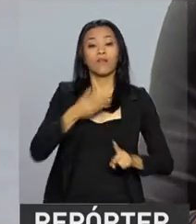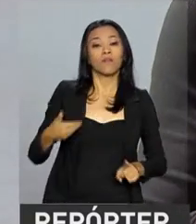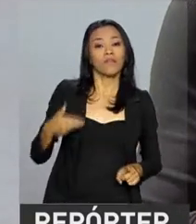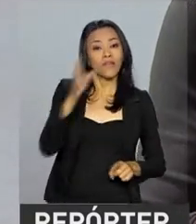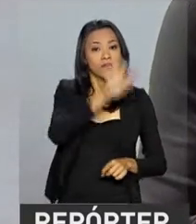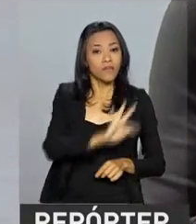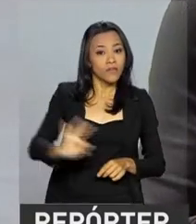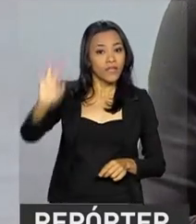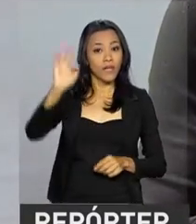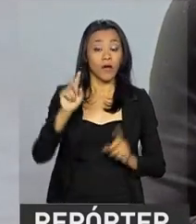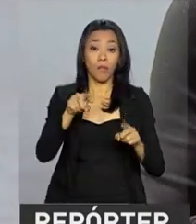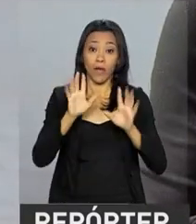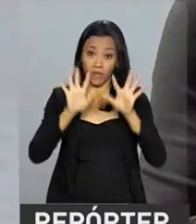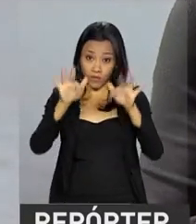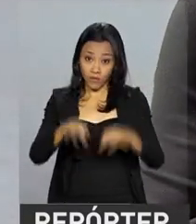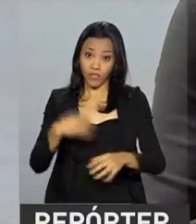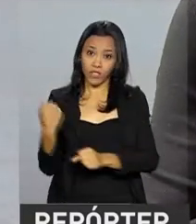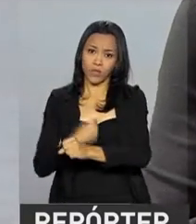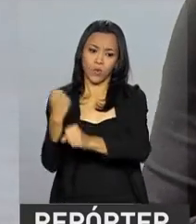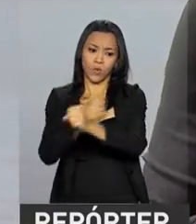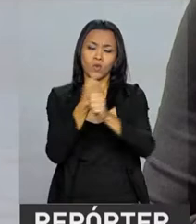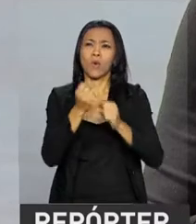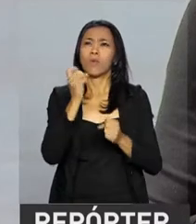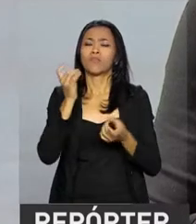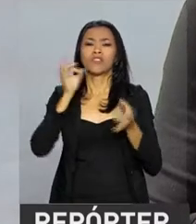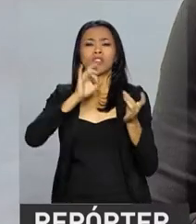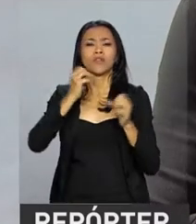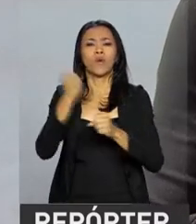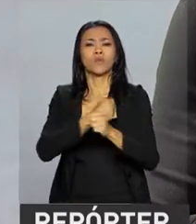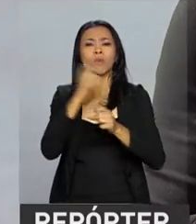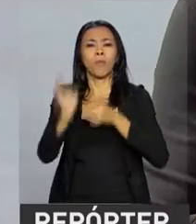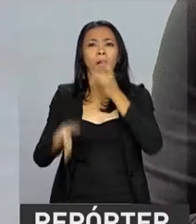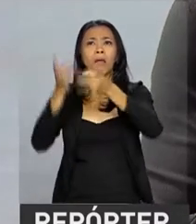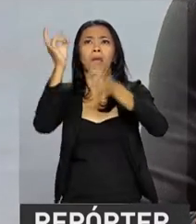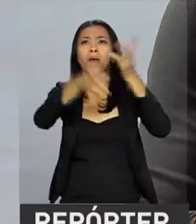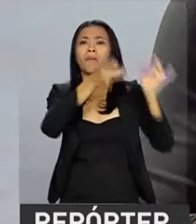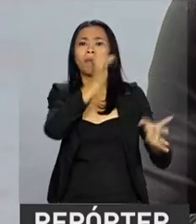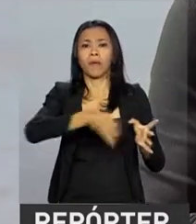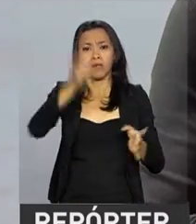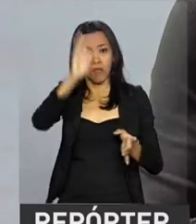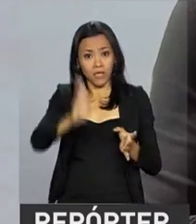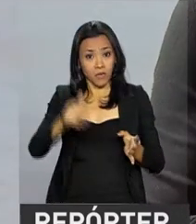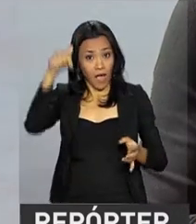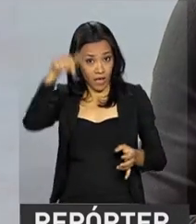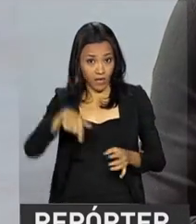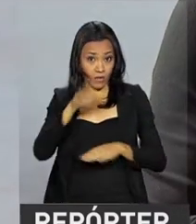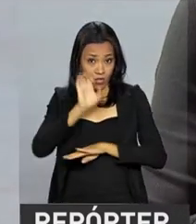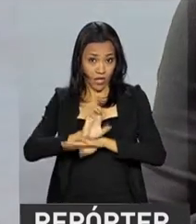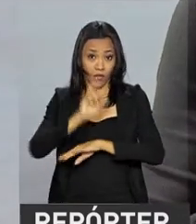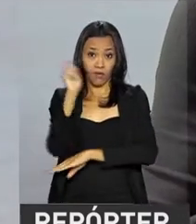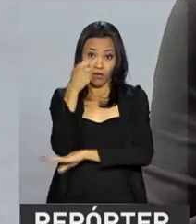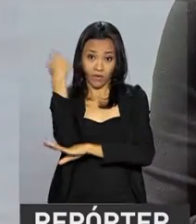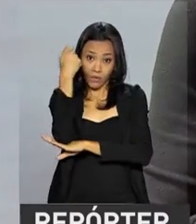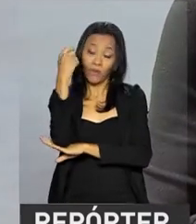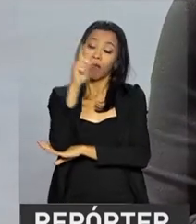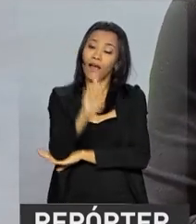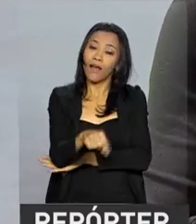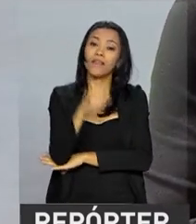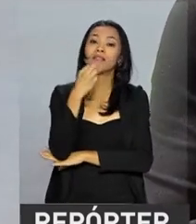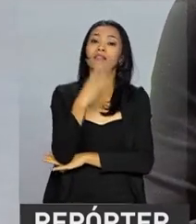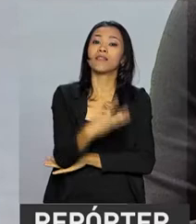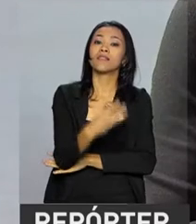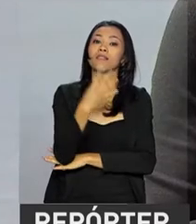para a retomada e finalização de obras paradas em todo o Brasil. O Rio Grande do Sul vai ser beneficiado com